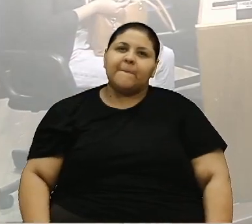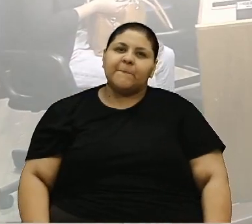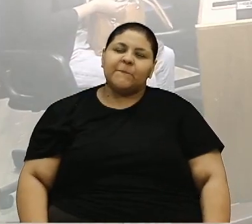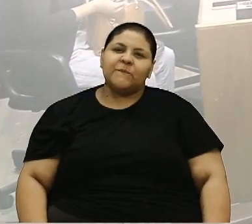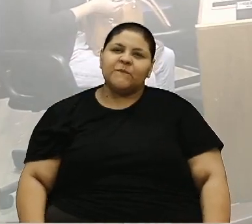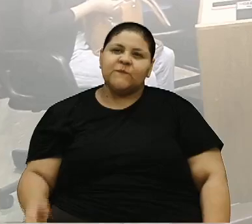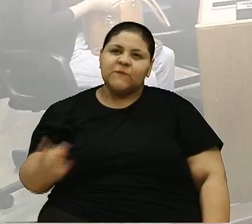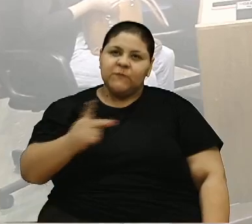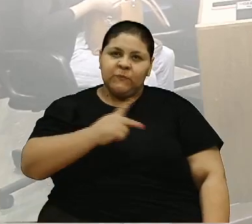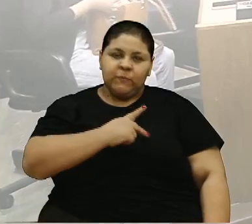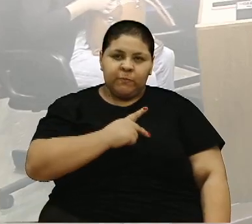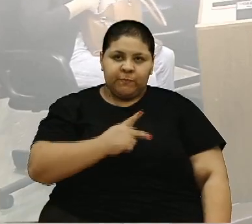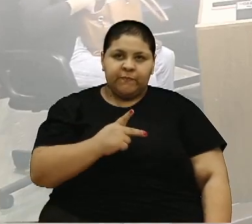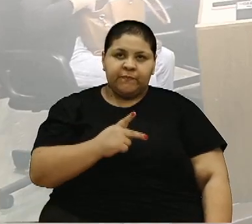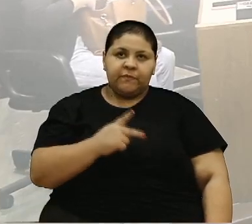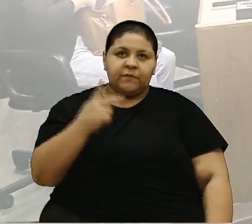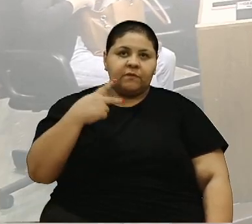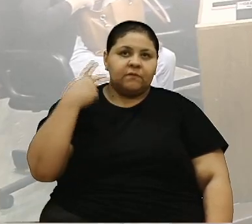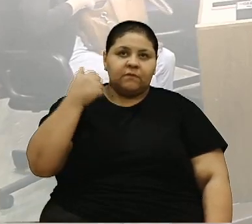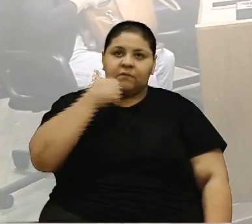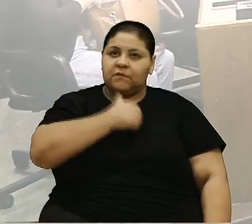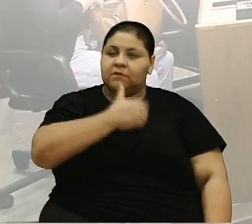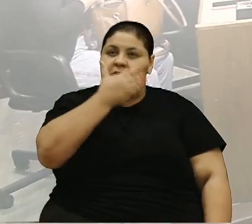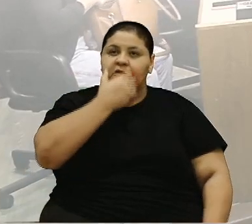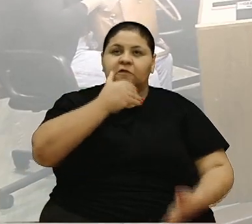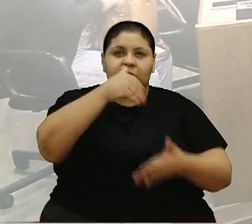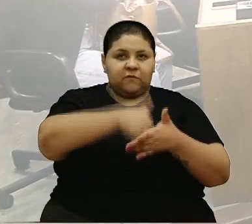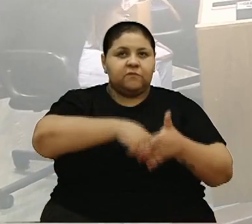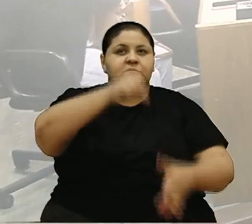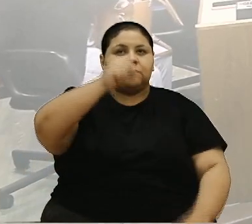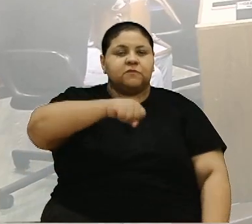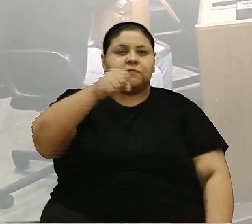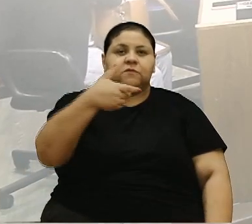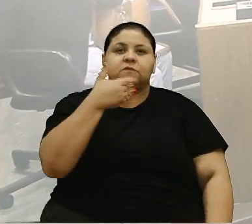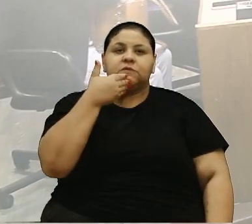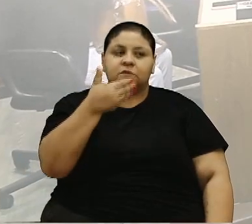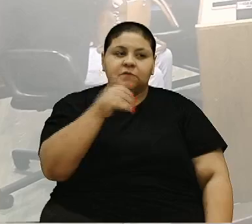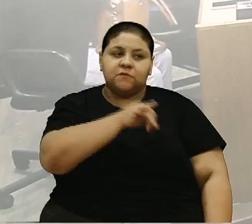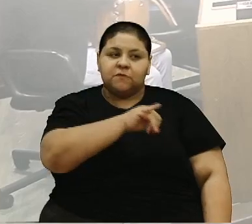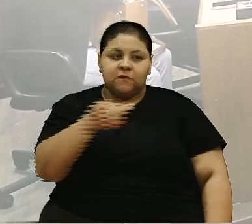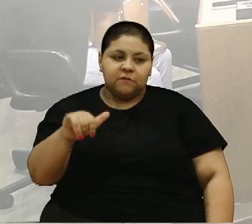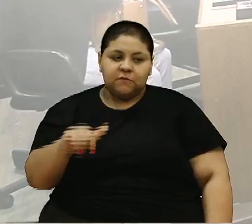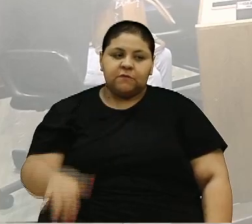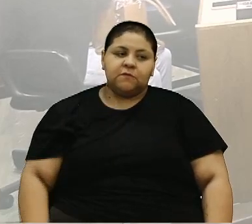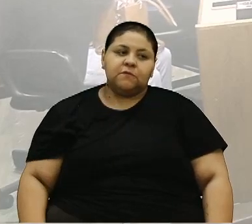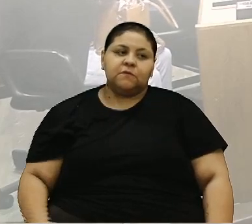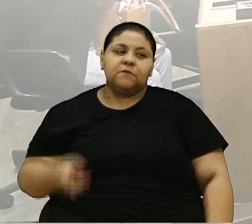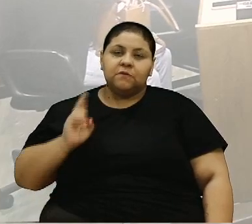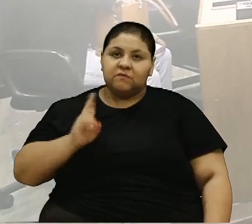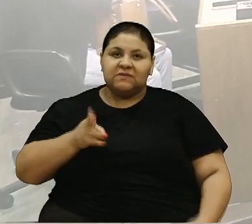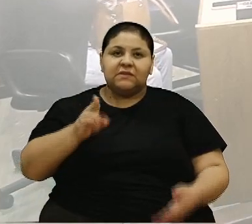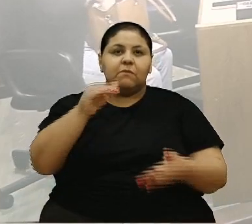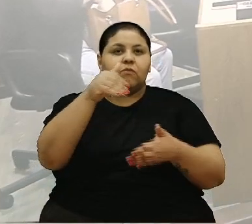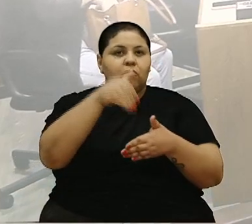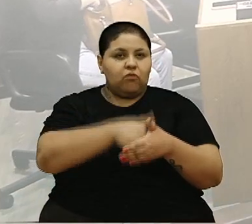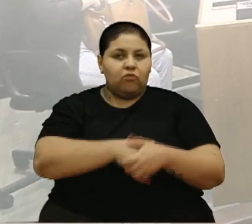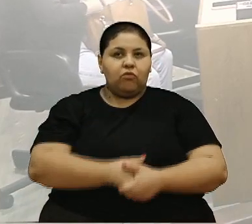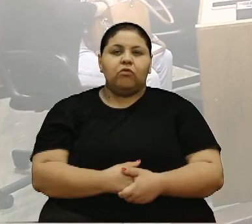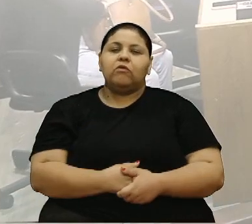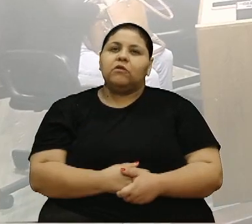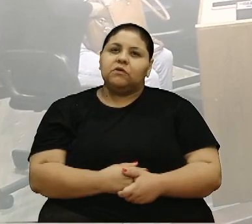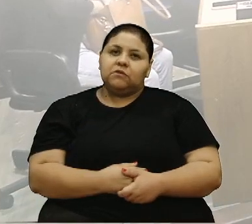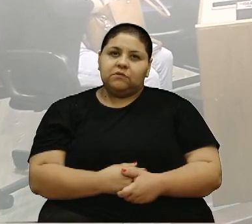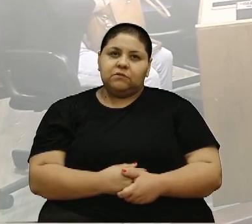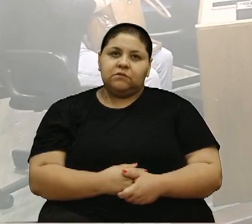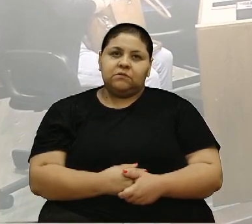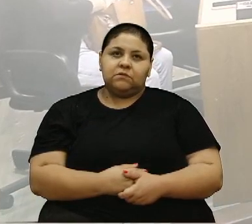Senhora presidente, caros colegas vereadores, voto sim a esse pedido de informações. Sempre votei, na maioria dos